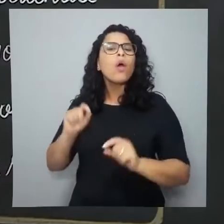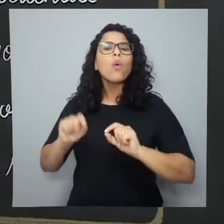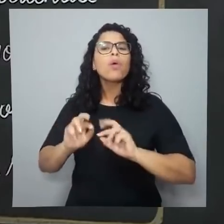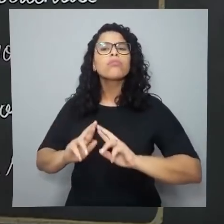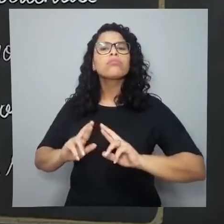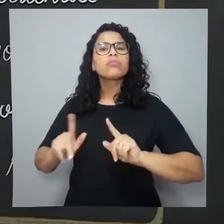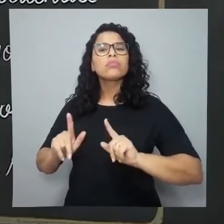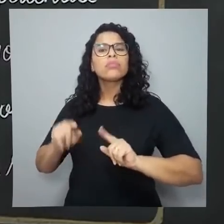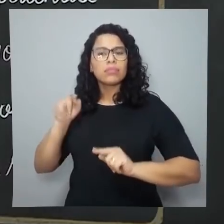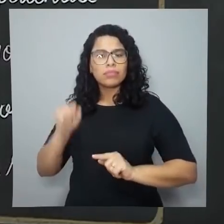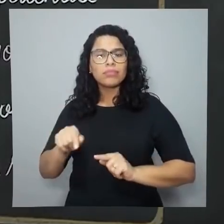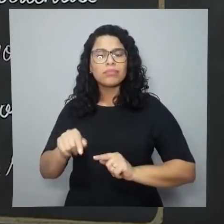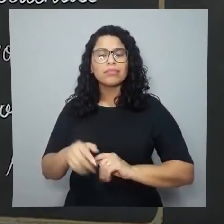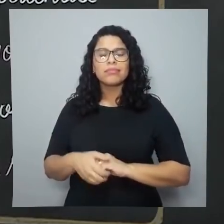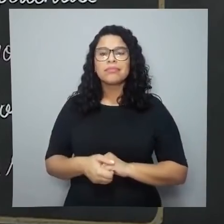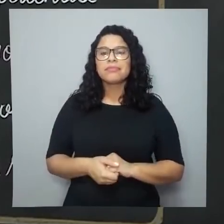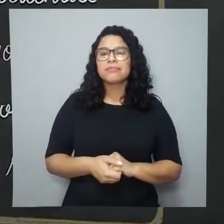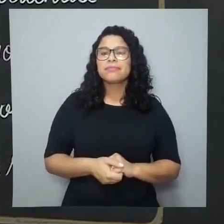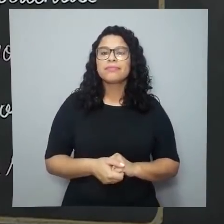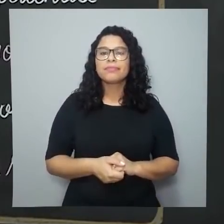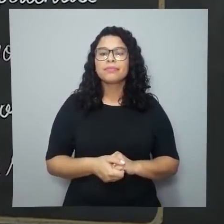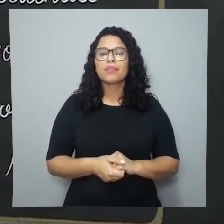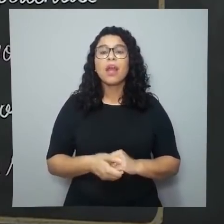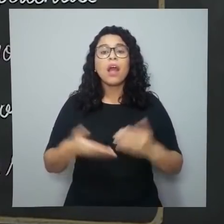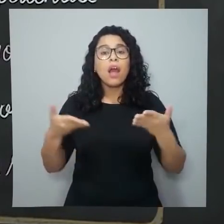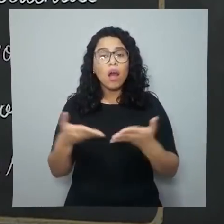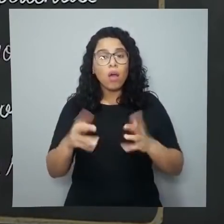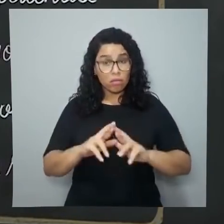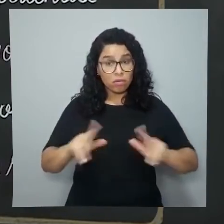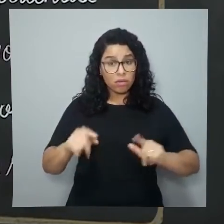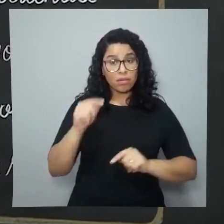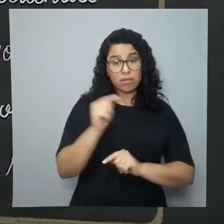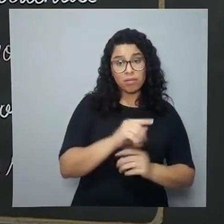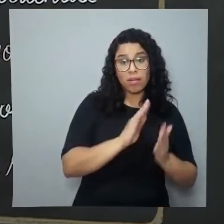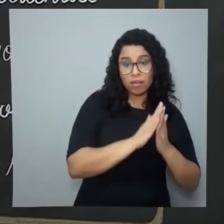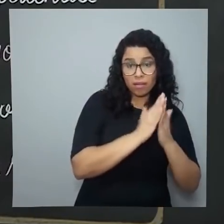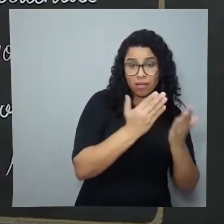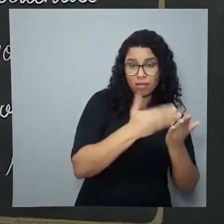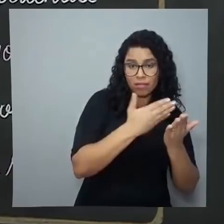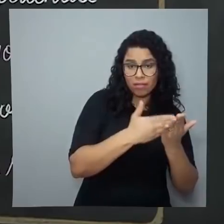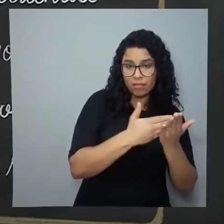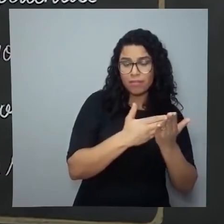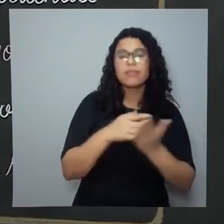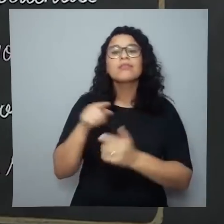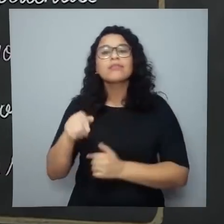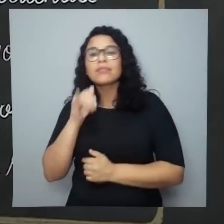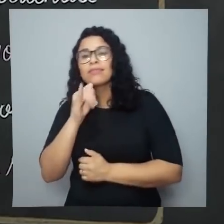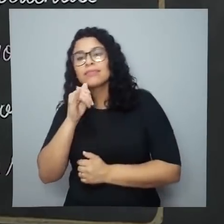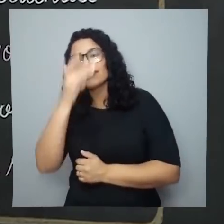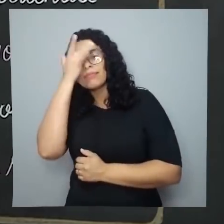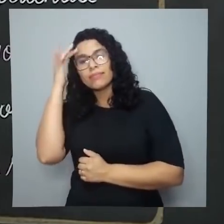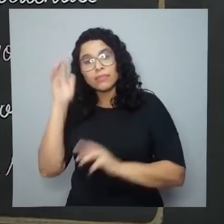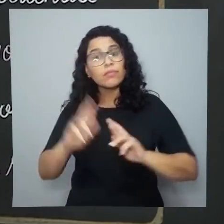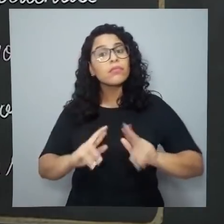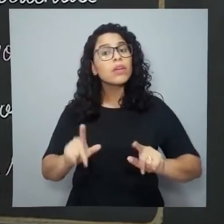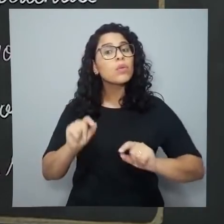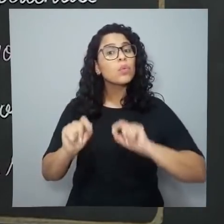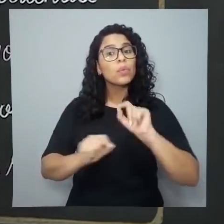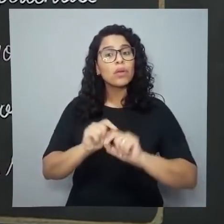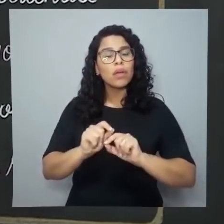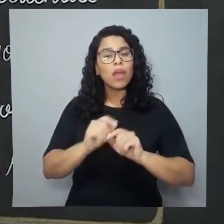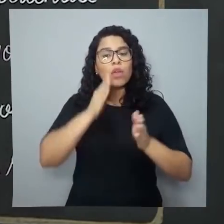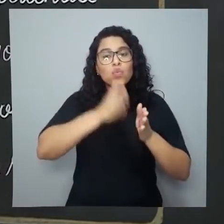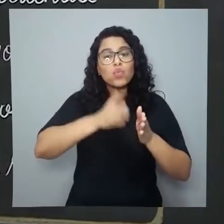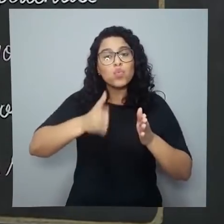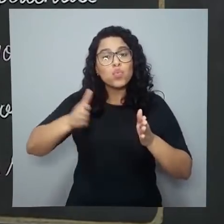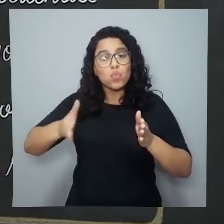em relação ao diário é a estrutura do ponto de vista da organização textual. Perceba, eu tenho uma estrutura